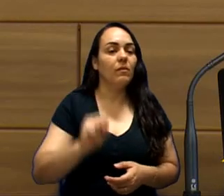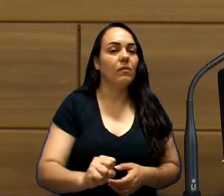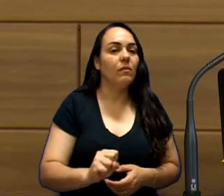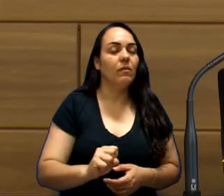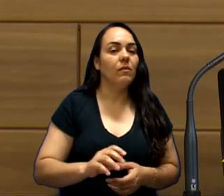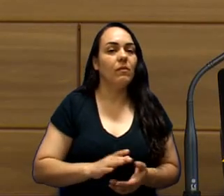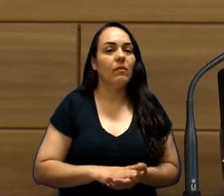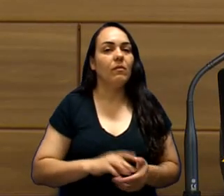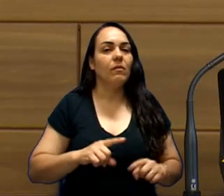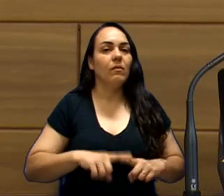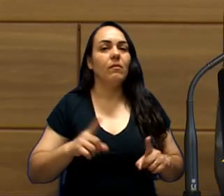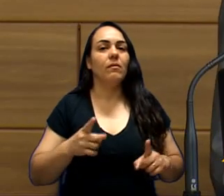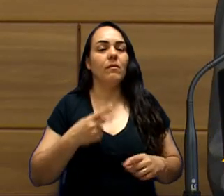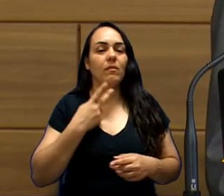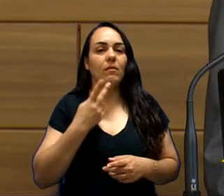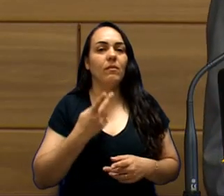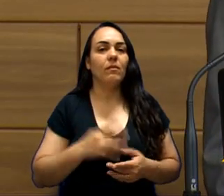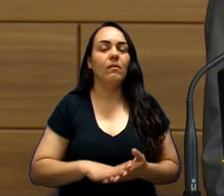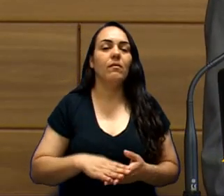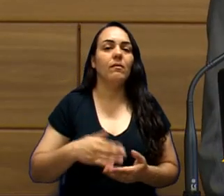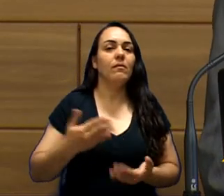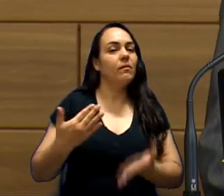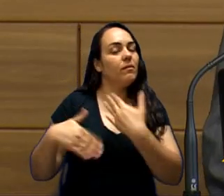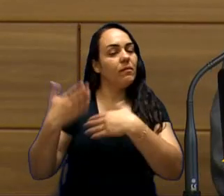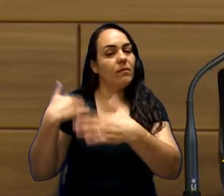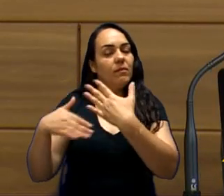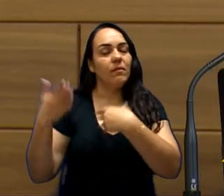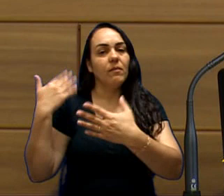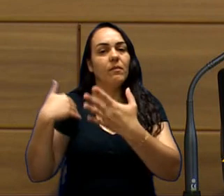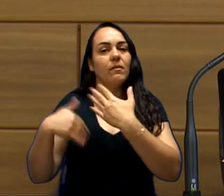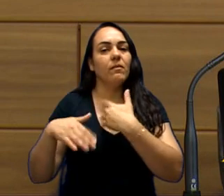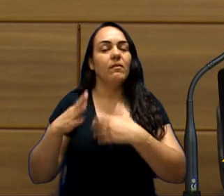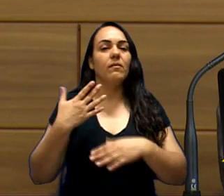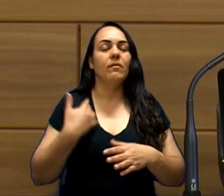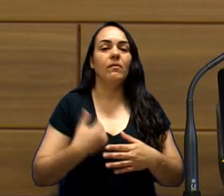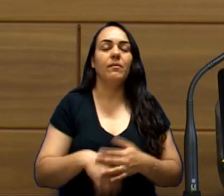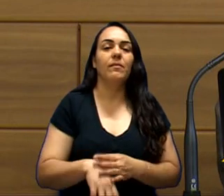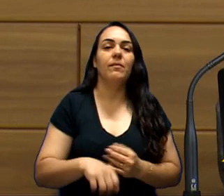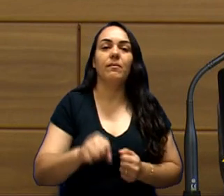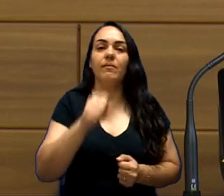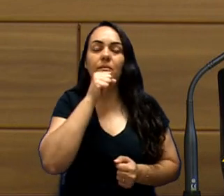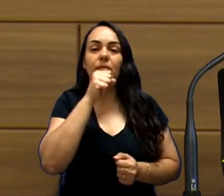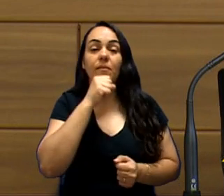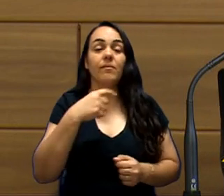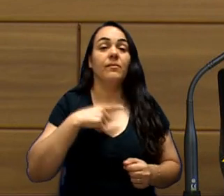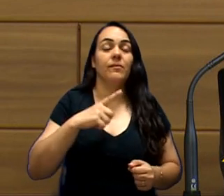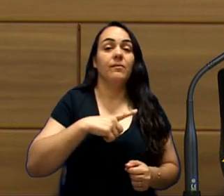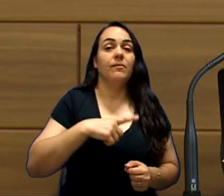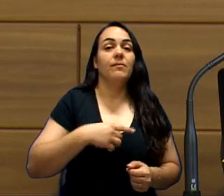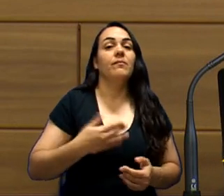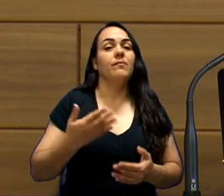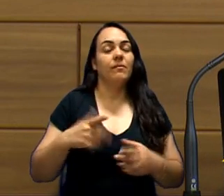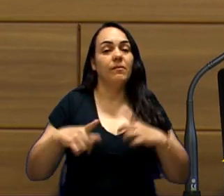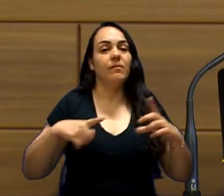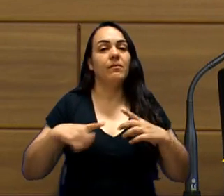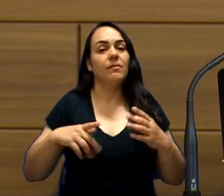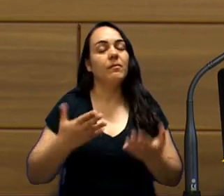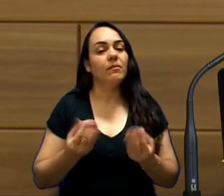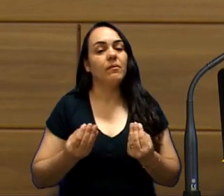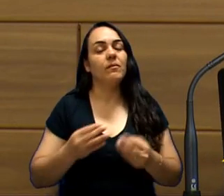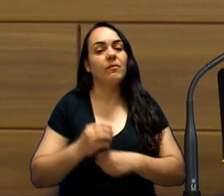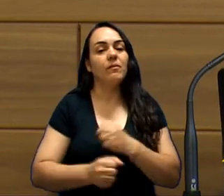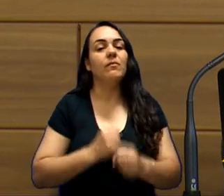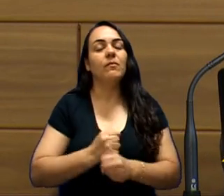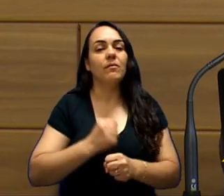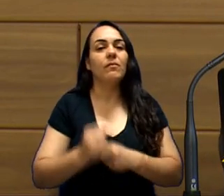mais, como é que eu chamaria? Não antigos, né? Como é que. O pessoal aí de mais experiência na casa, que diz que